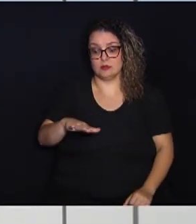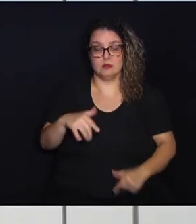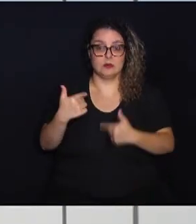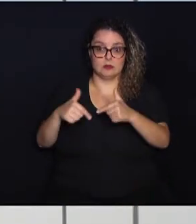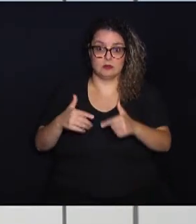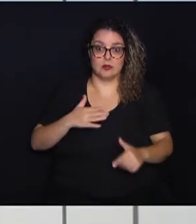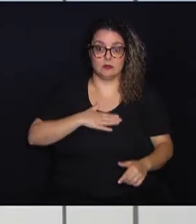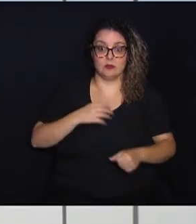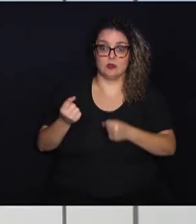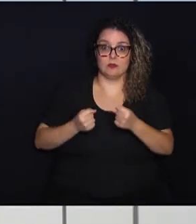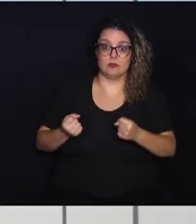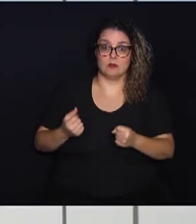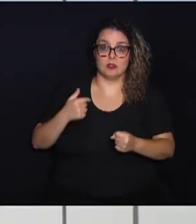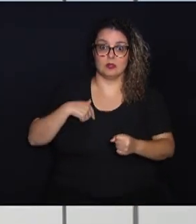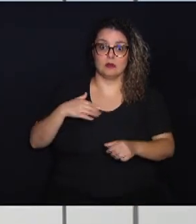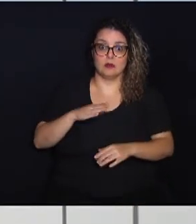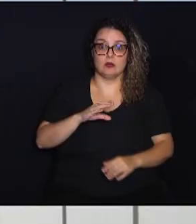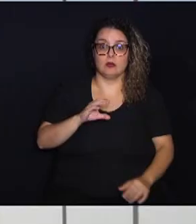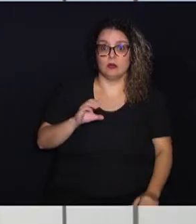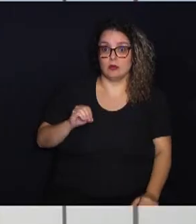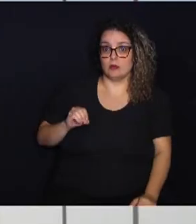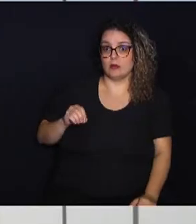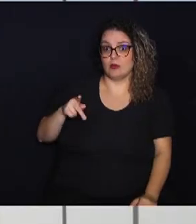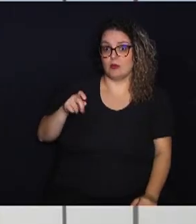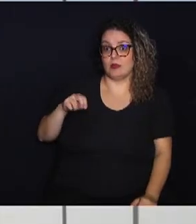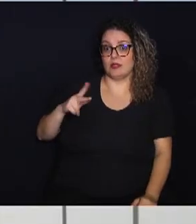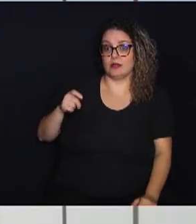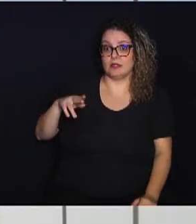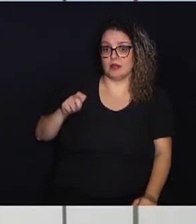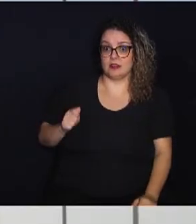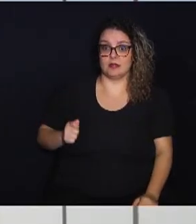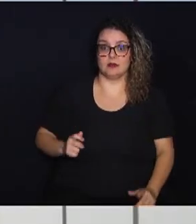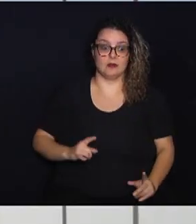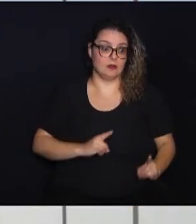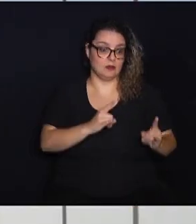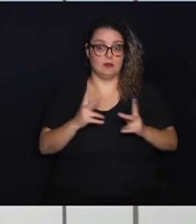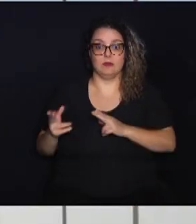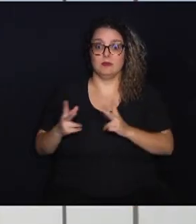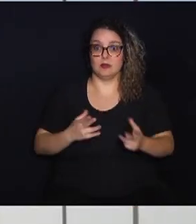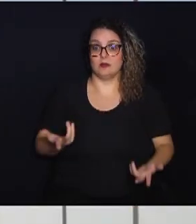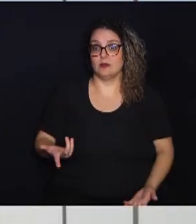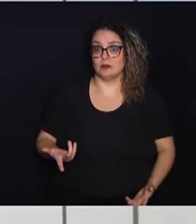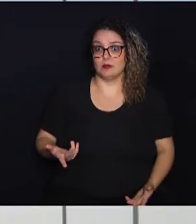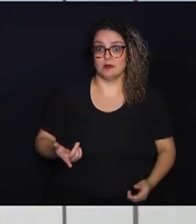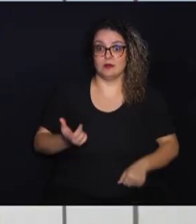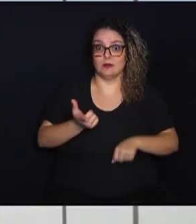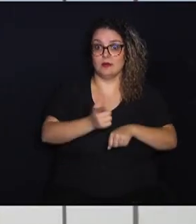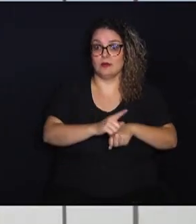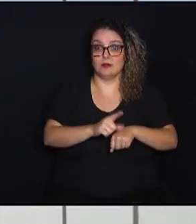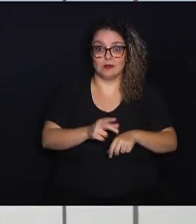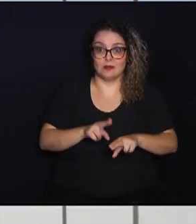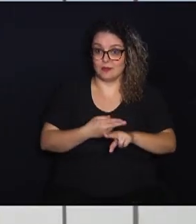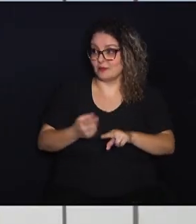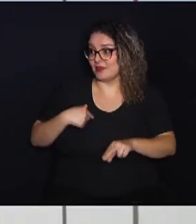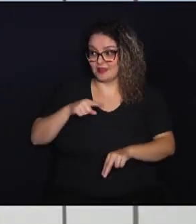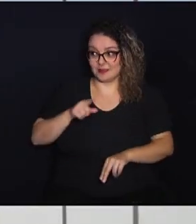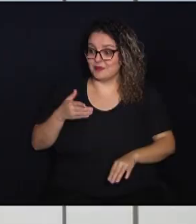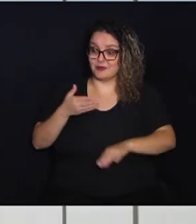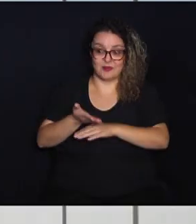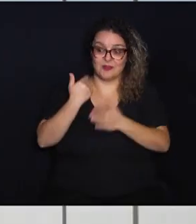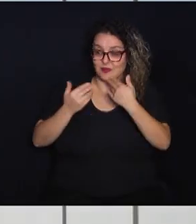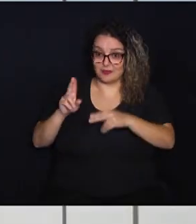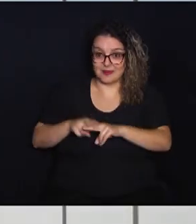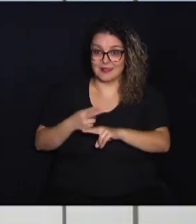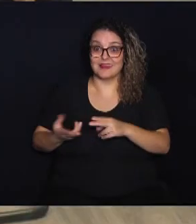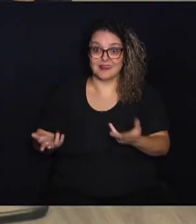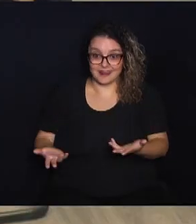o meu carro fala que eu estou indo para Copenhague todo dia, porque é no mesmo prédio de uma loja de chocolate, mas eu não estou indo comer chocolate todo dia.